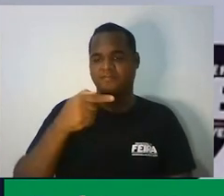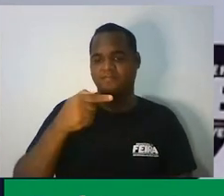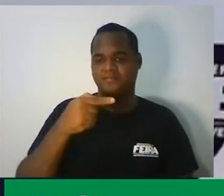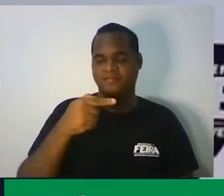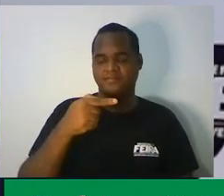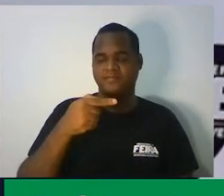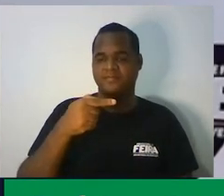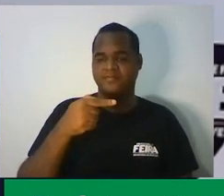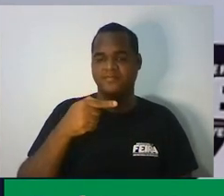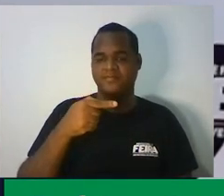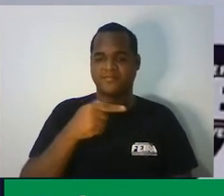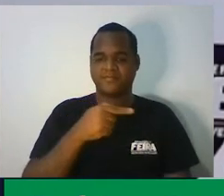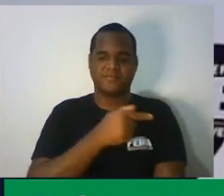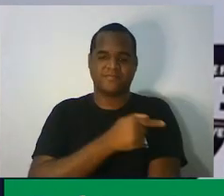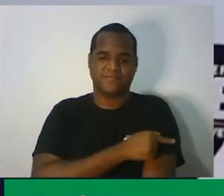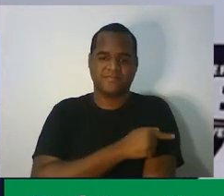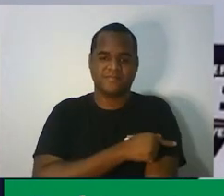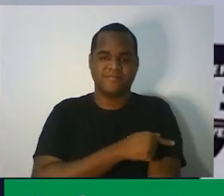sétimo ano,